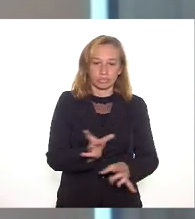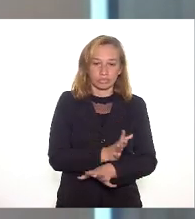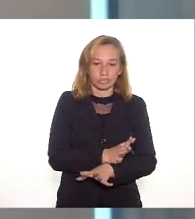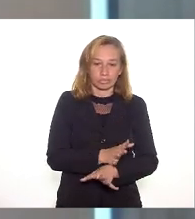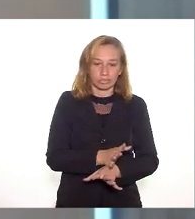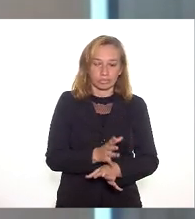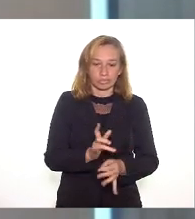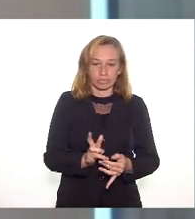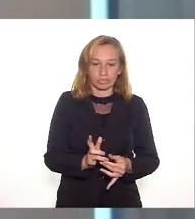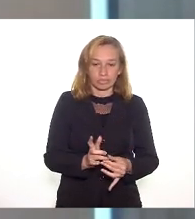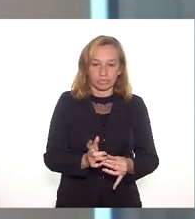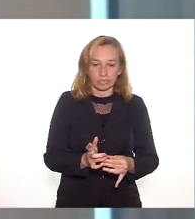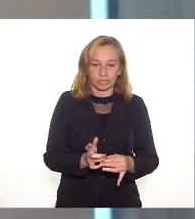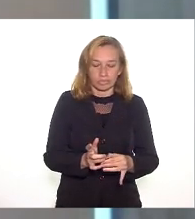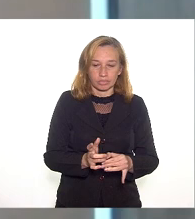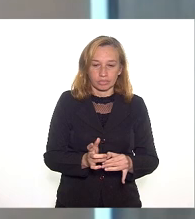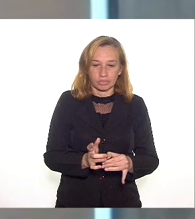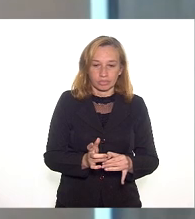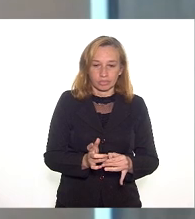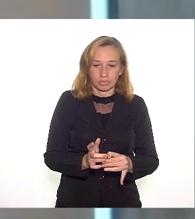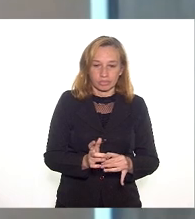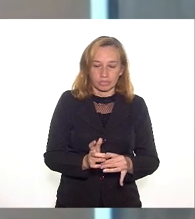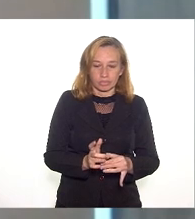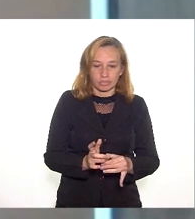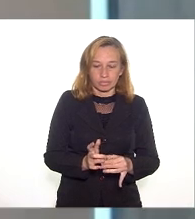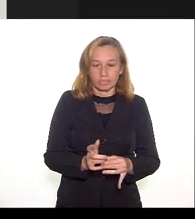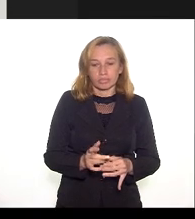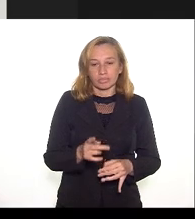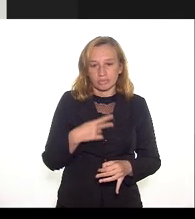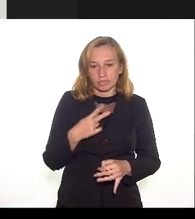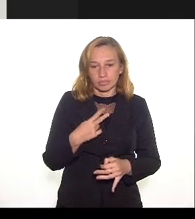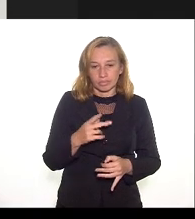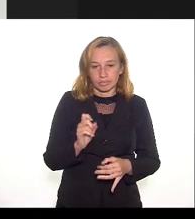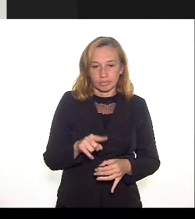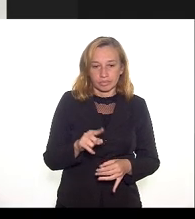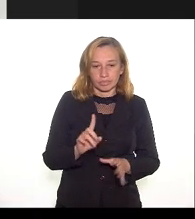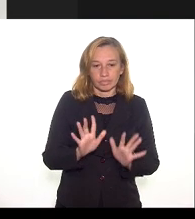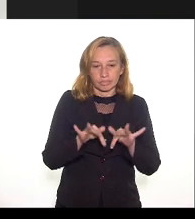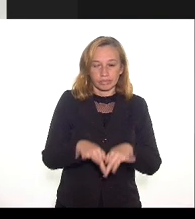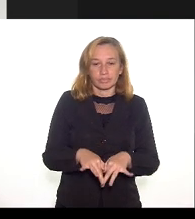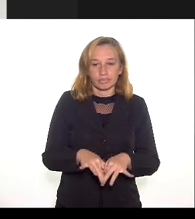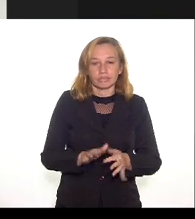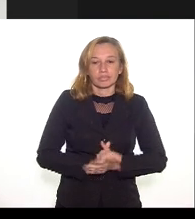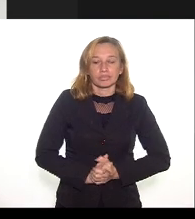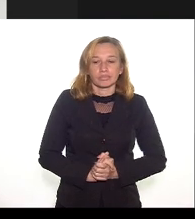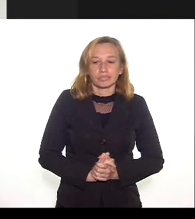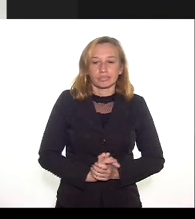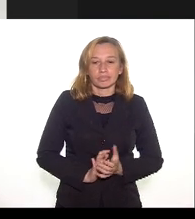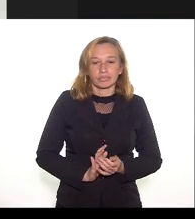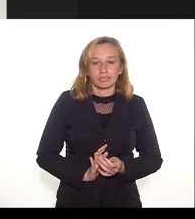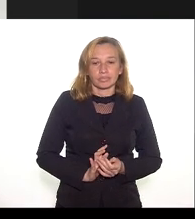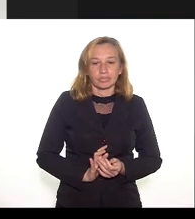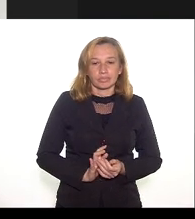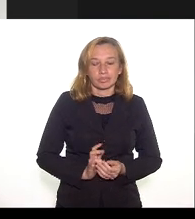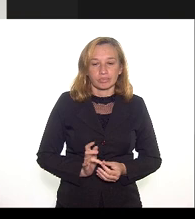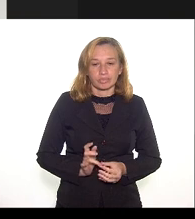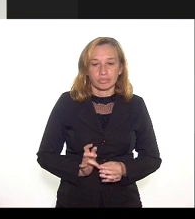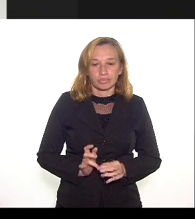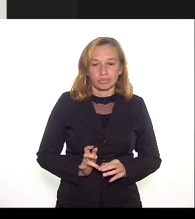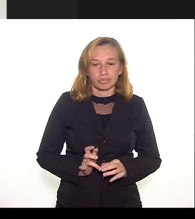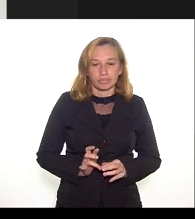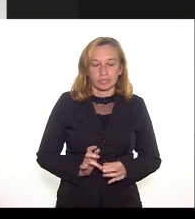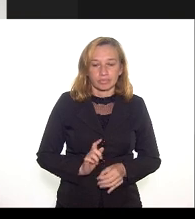porque foi citada e nós encerraremos o expediente. Tá, te Encerraremos no expediente final.